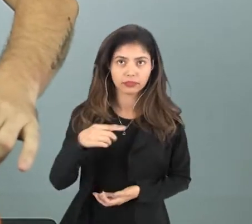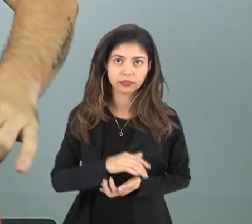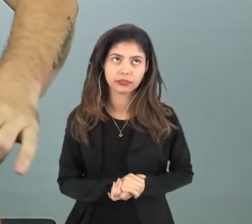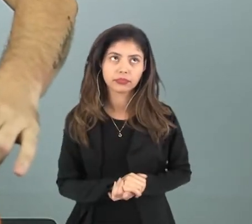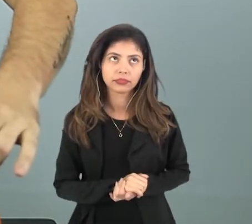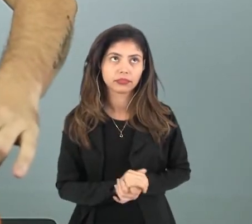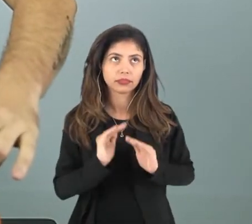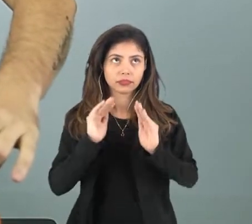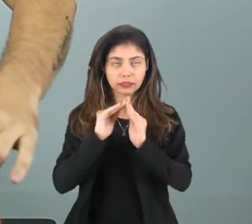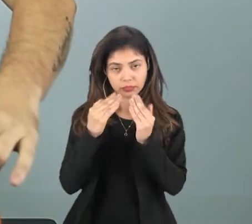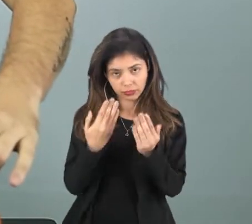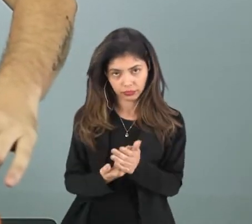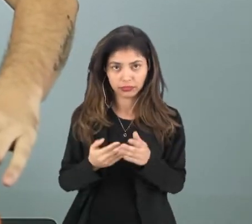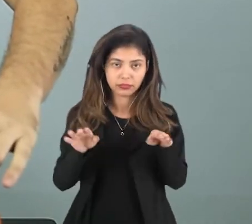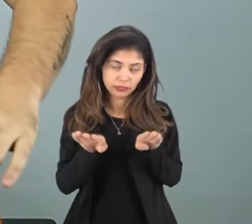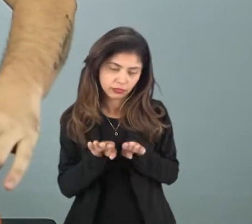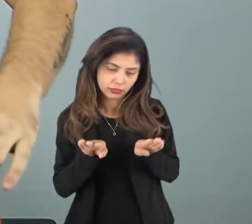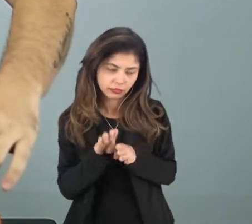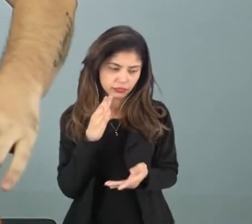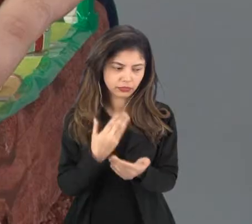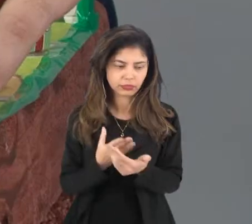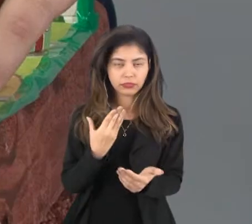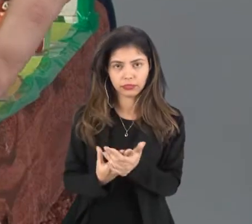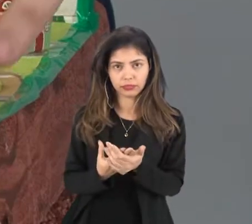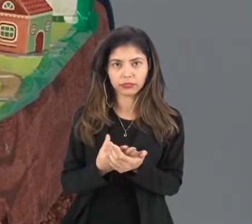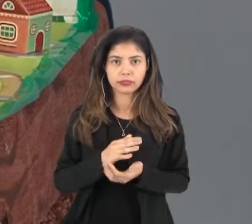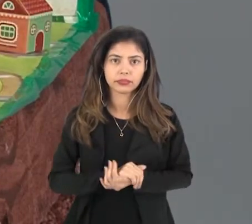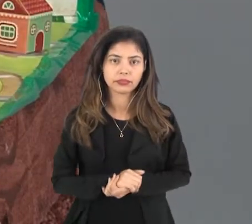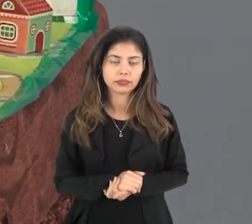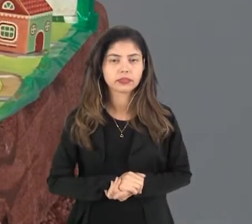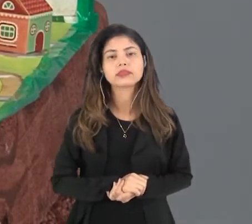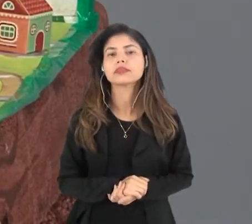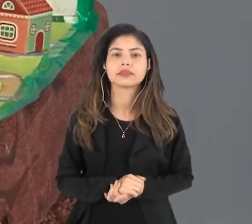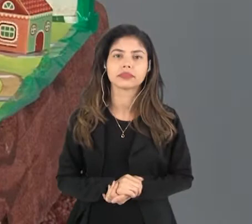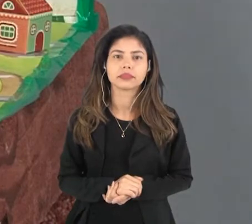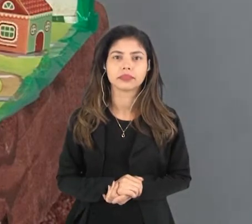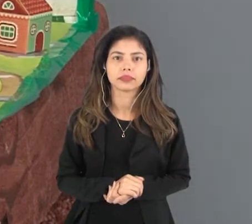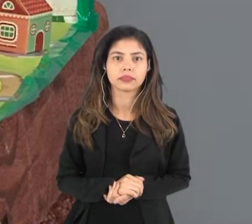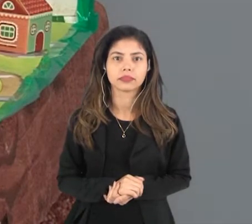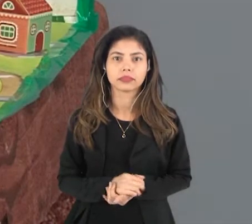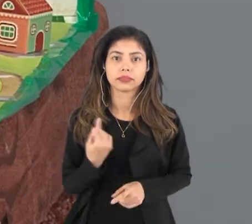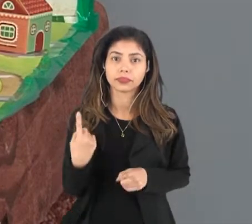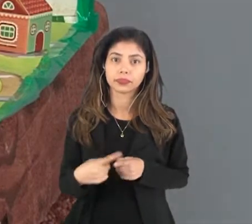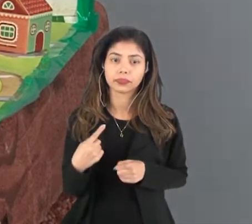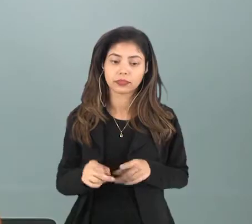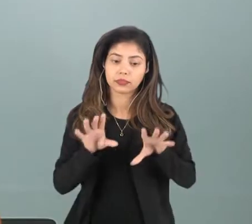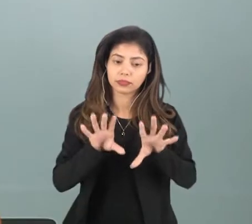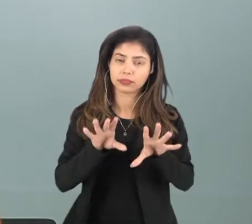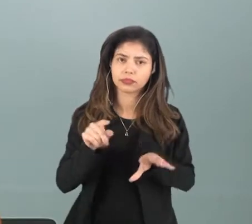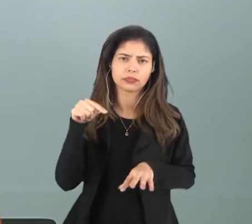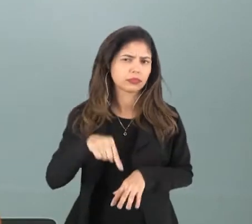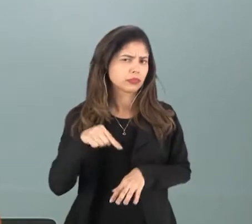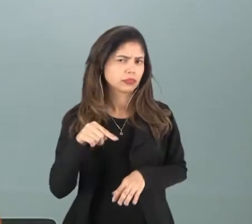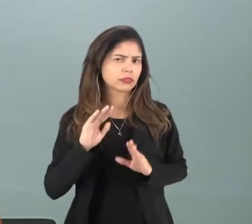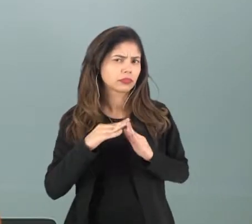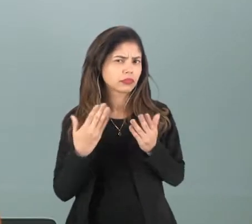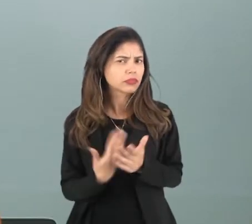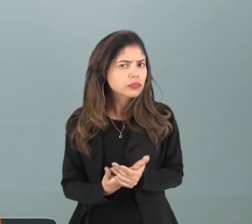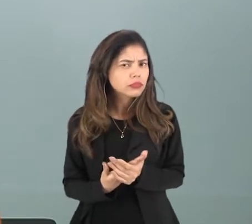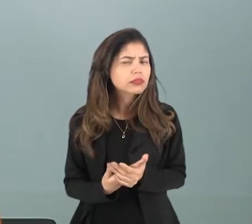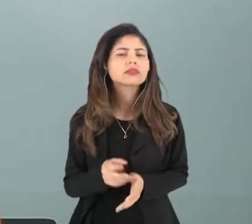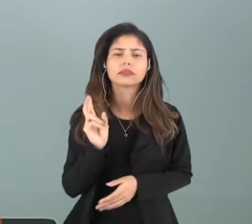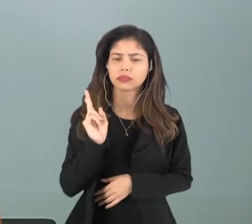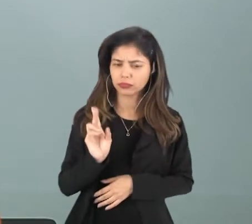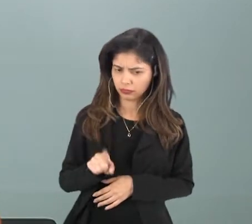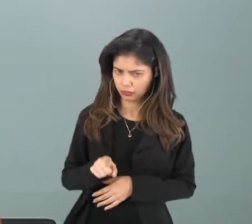busca de escola também, foi estudar. Escola? Porque aqui na zona rural não tem escola?